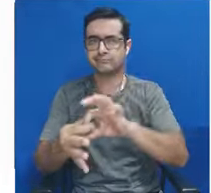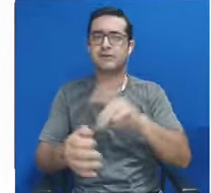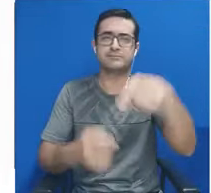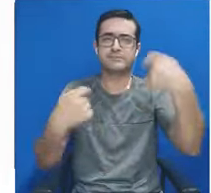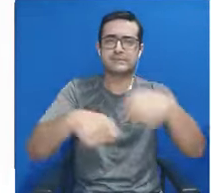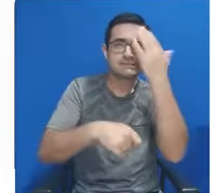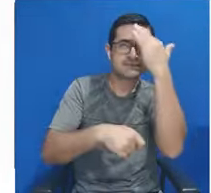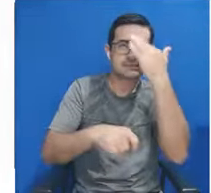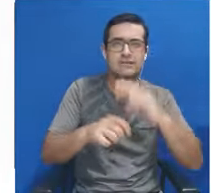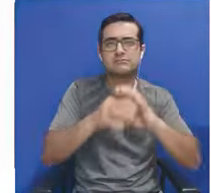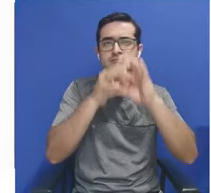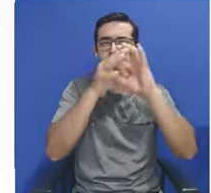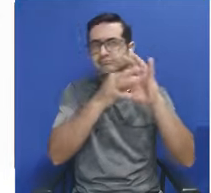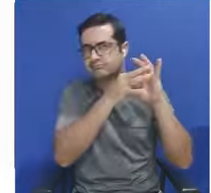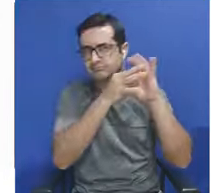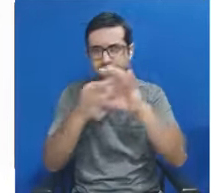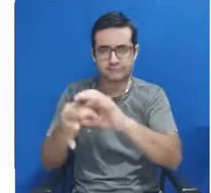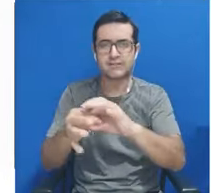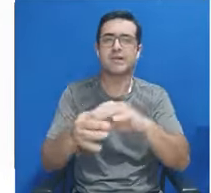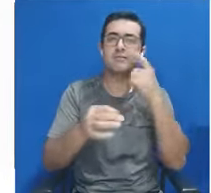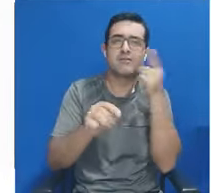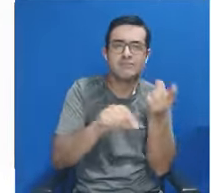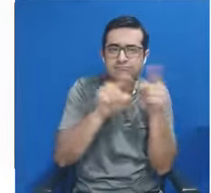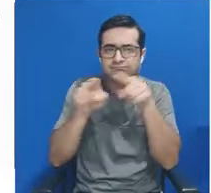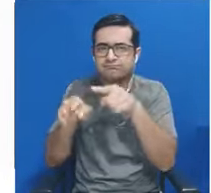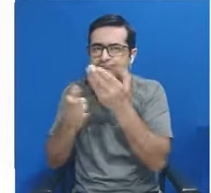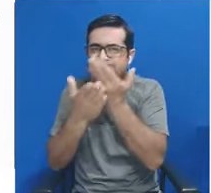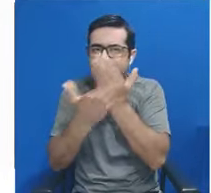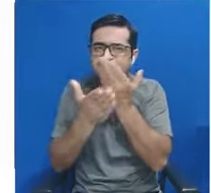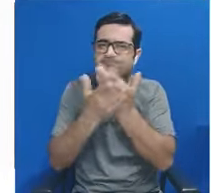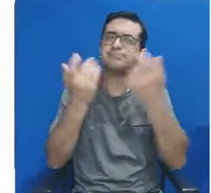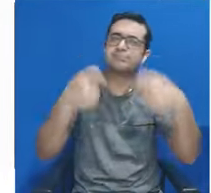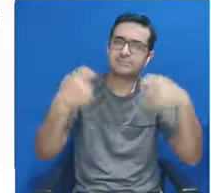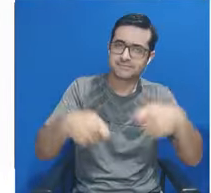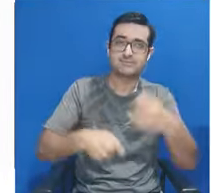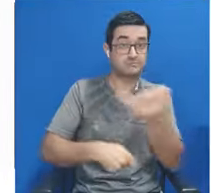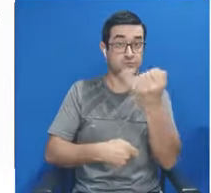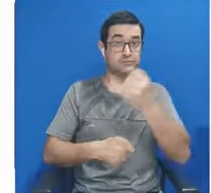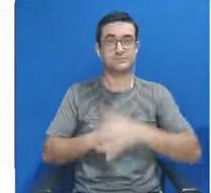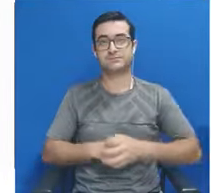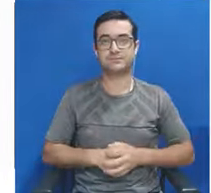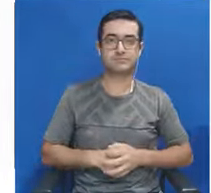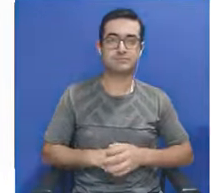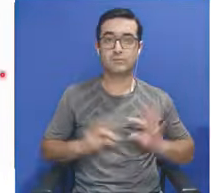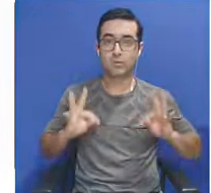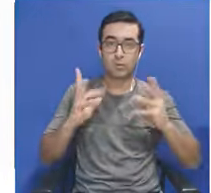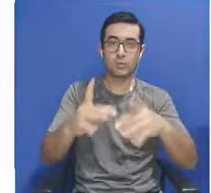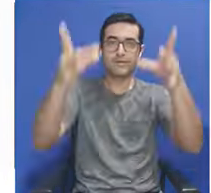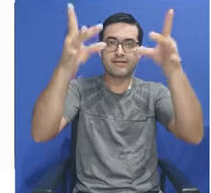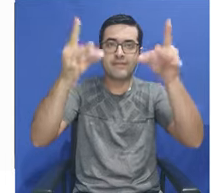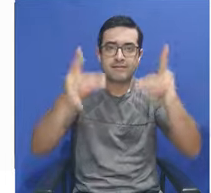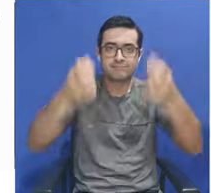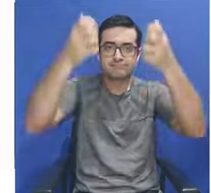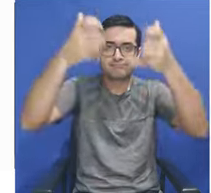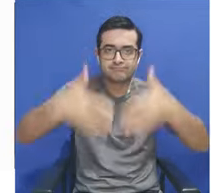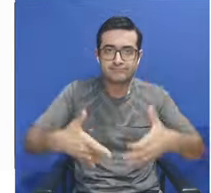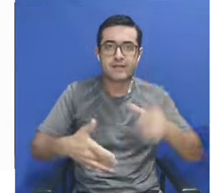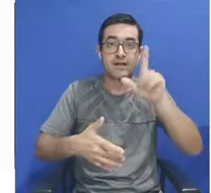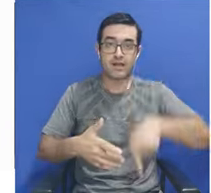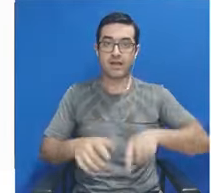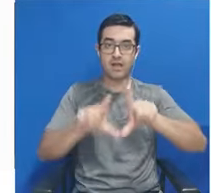essa lógica e precisam rever isso, tá? Então, tudo que eu fiz até agora foi para chegar na fórmula